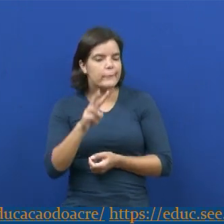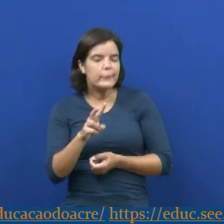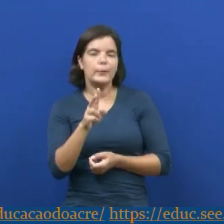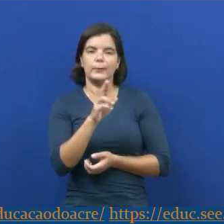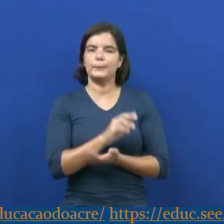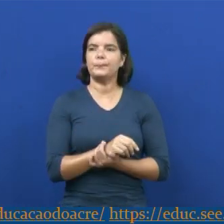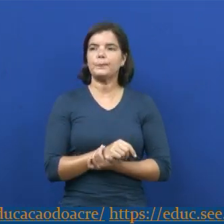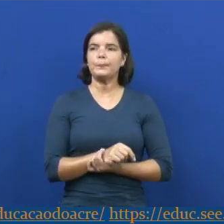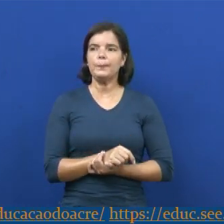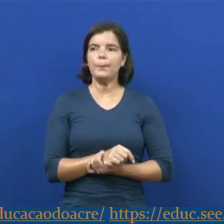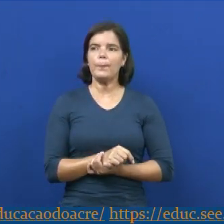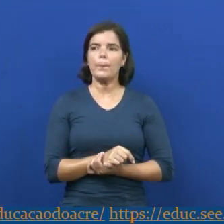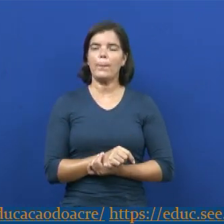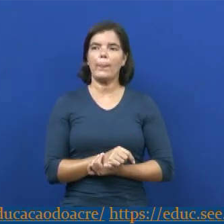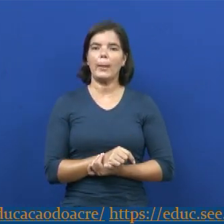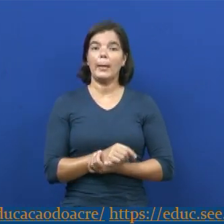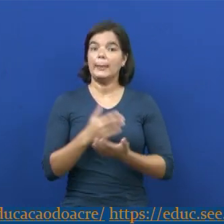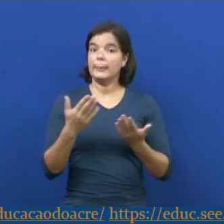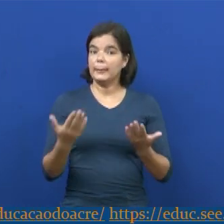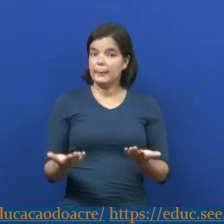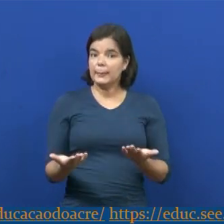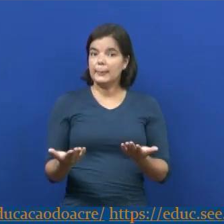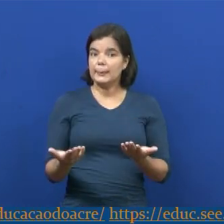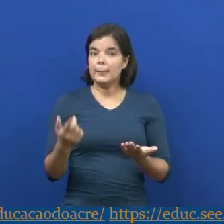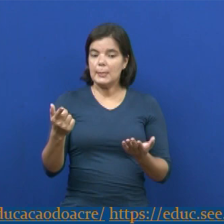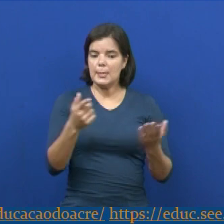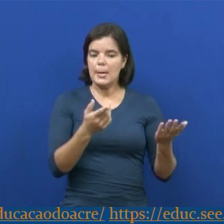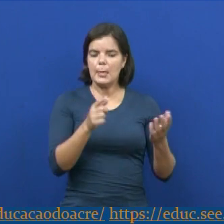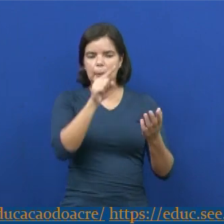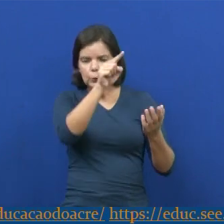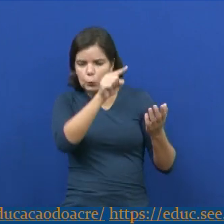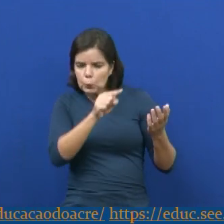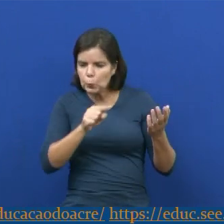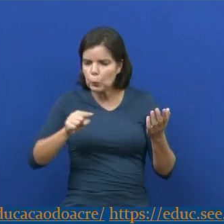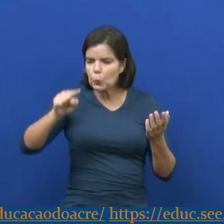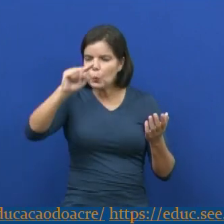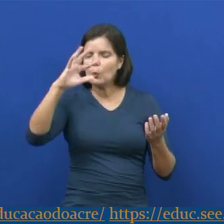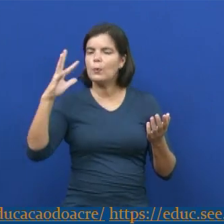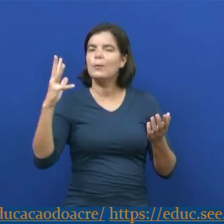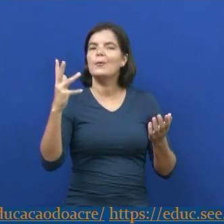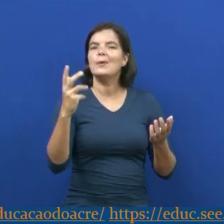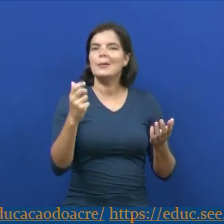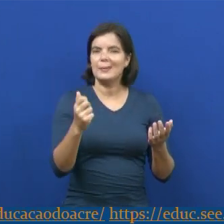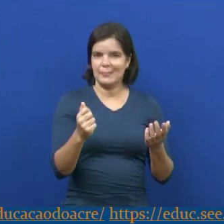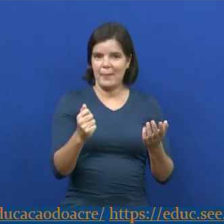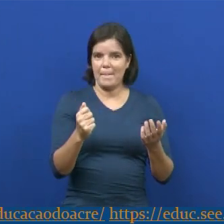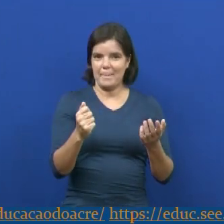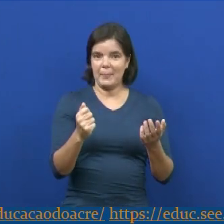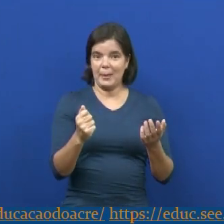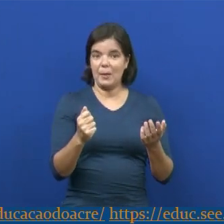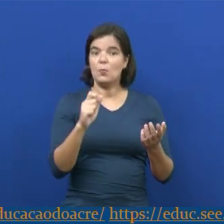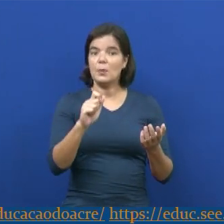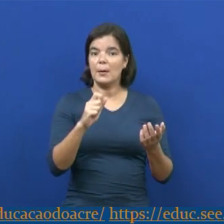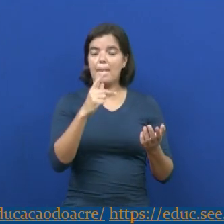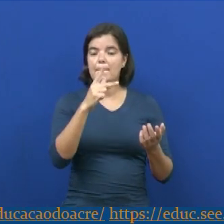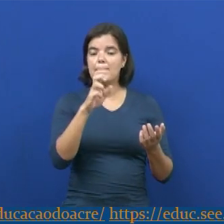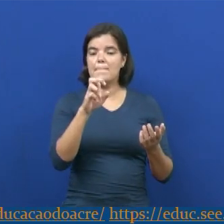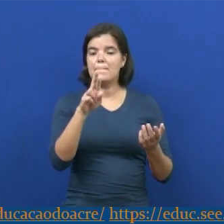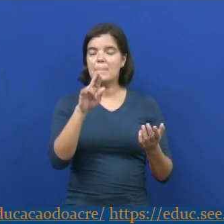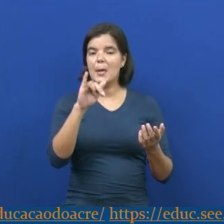as especiarias, tá bom? E esse contorno pela África é chamado de périplo